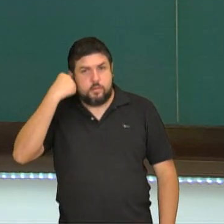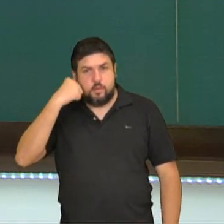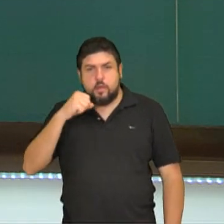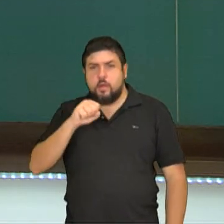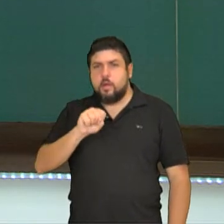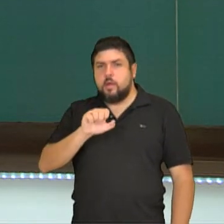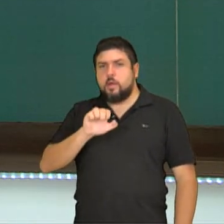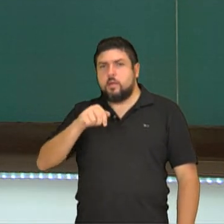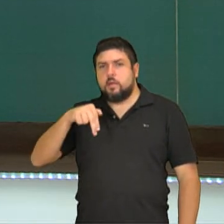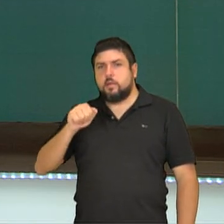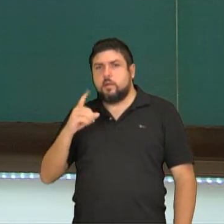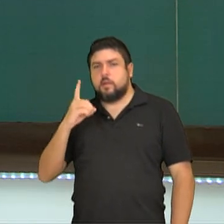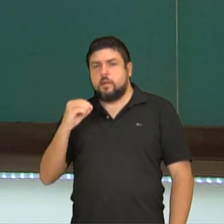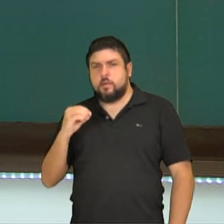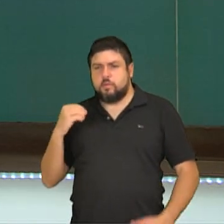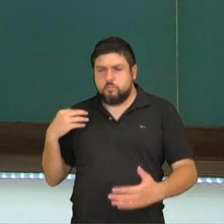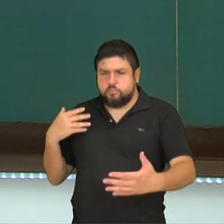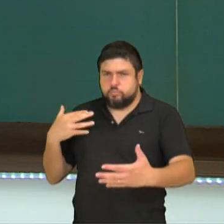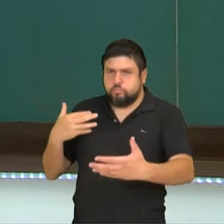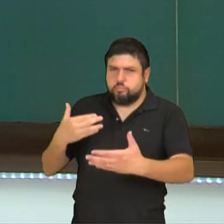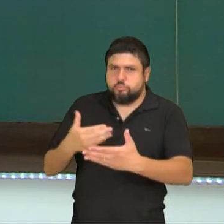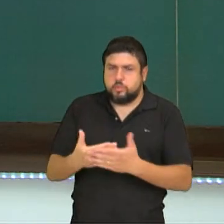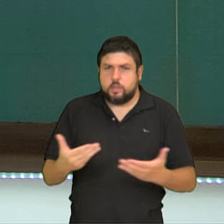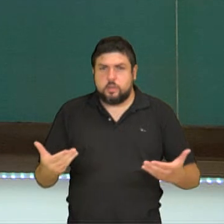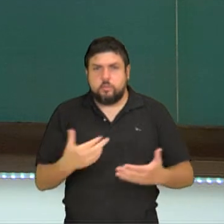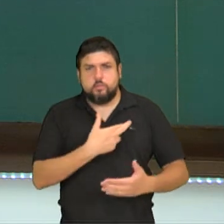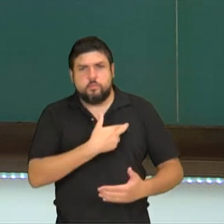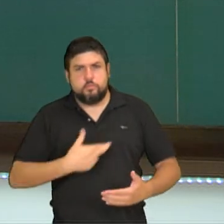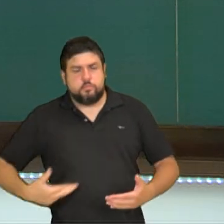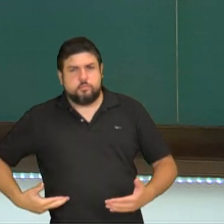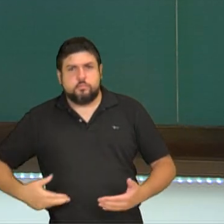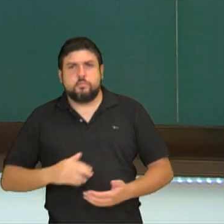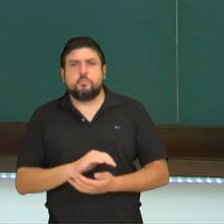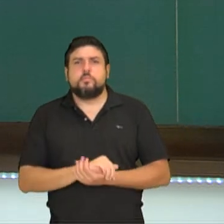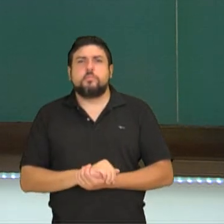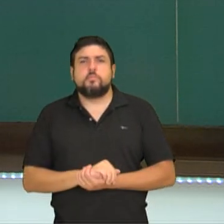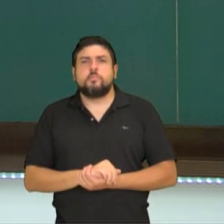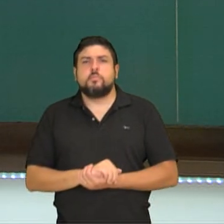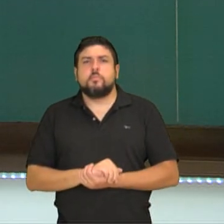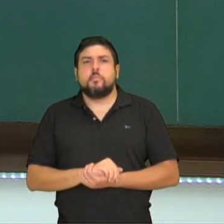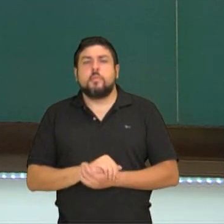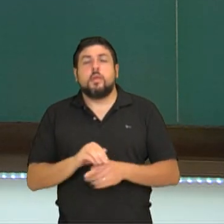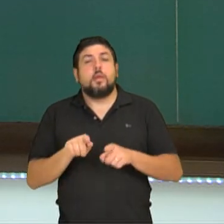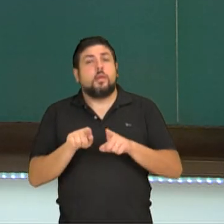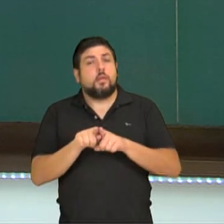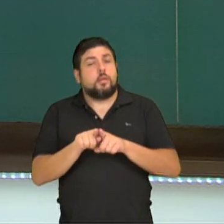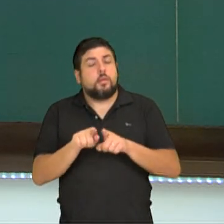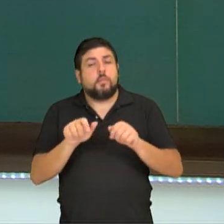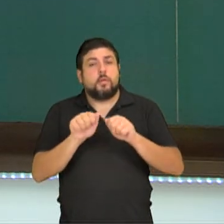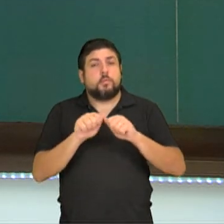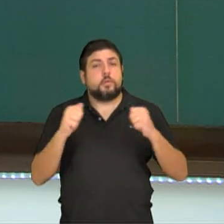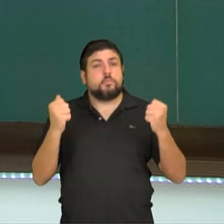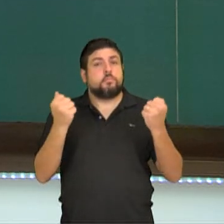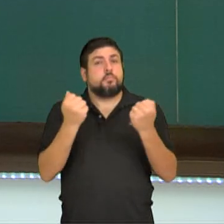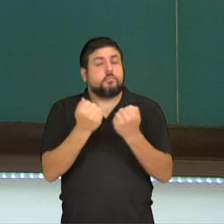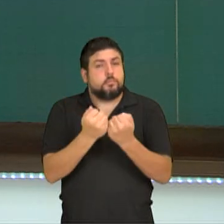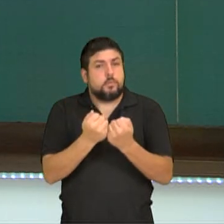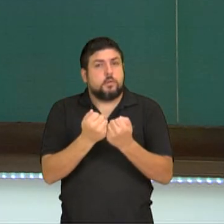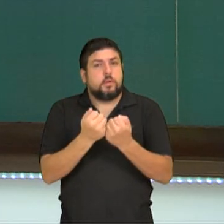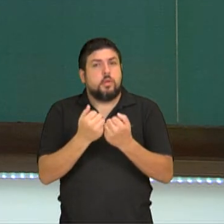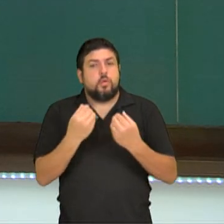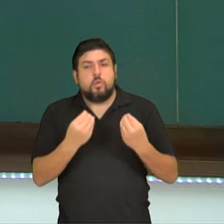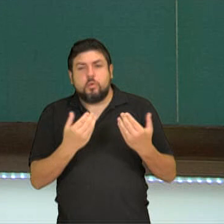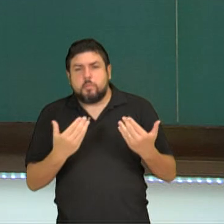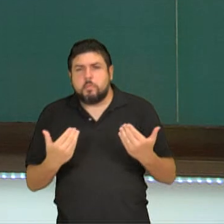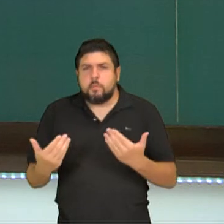durante o tempo, chegando até os dias atuais na nossa República. E por assembleias, tornando-se mais articulado e também